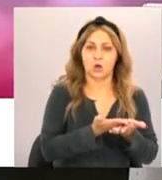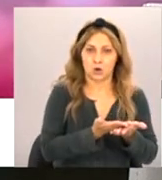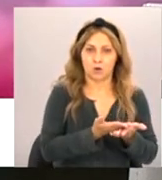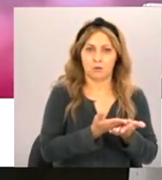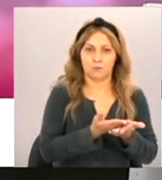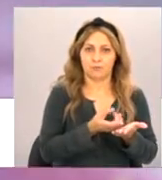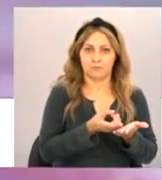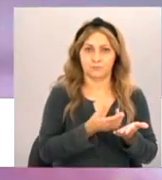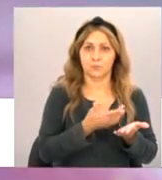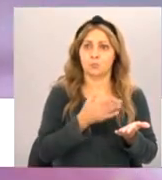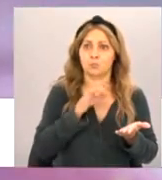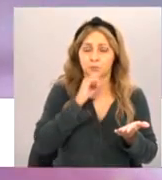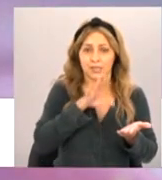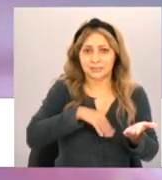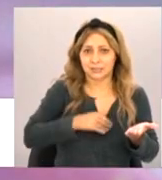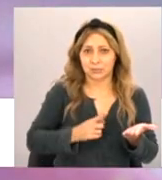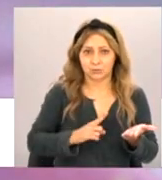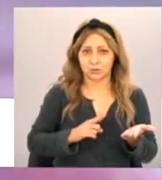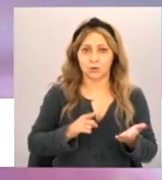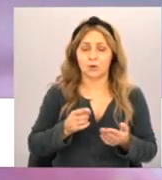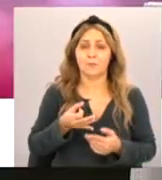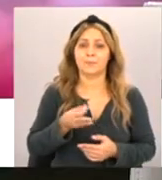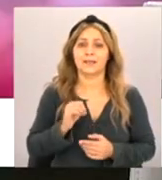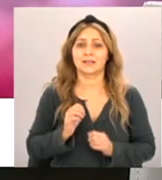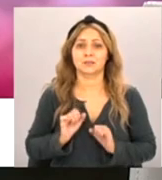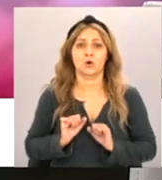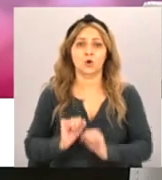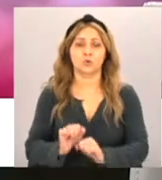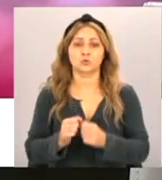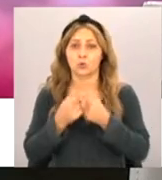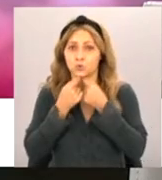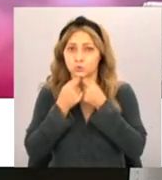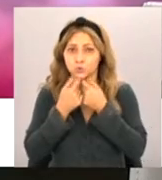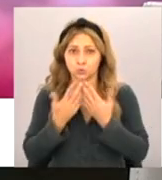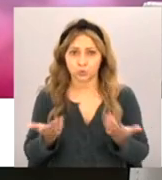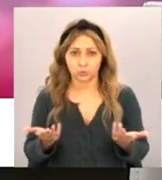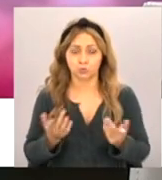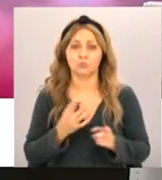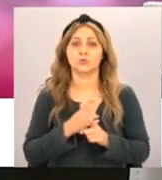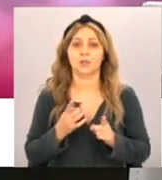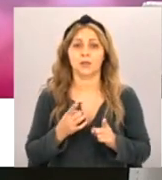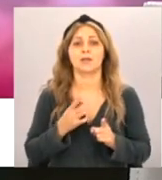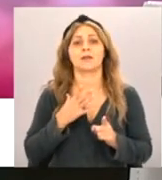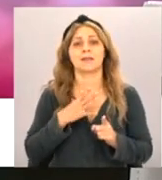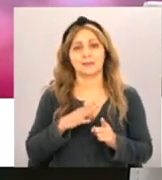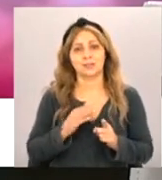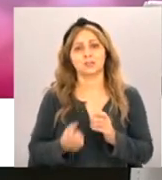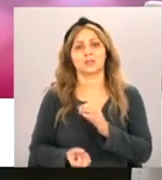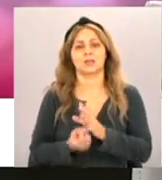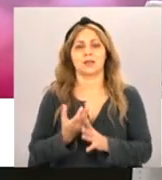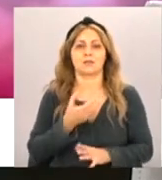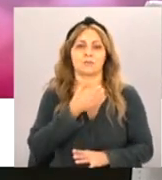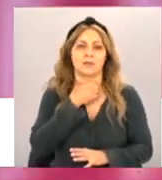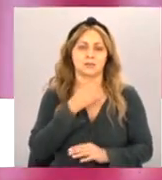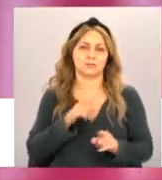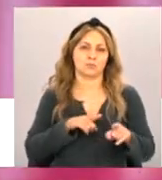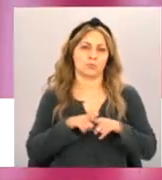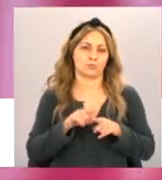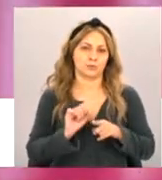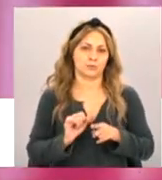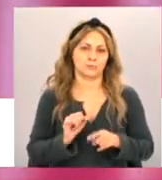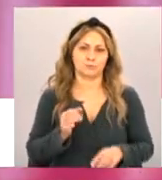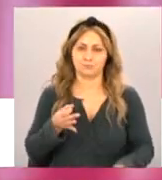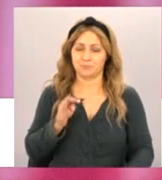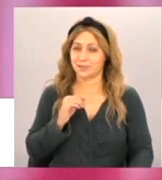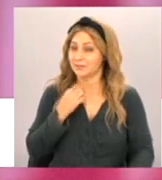todas o PS recusou tudo porque quis uma crise política e é por isso não é não é isso que que